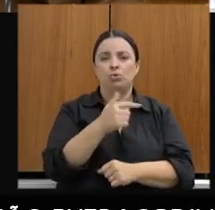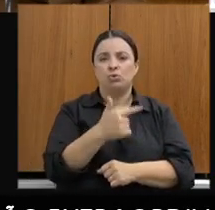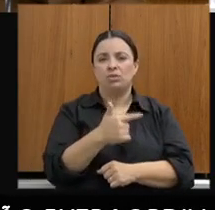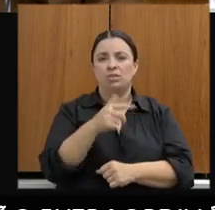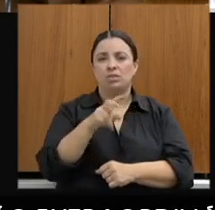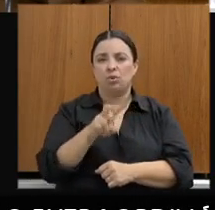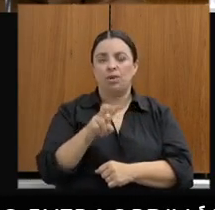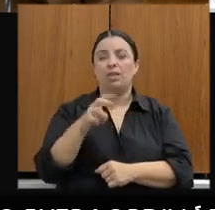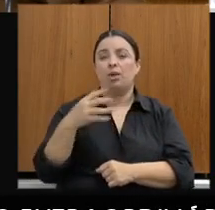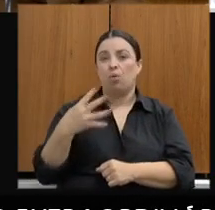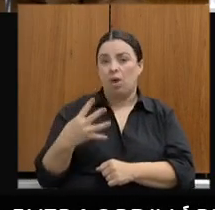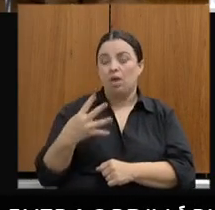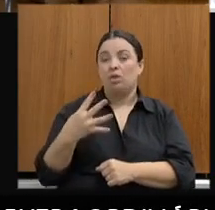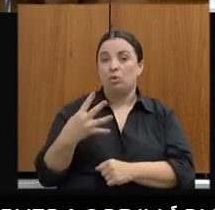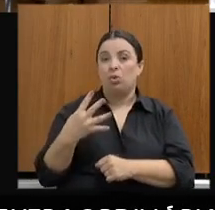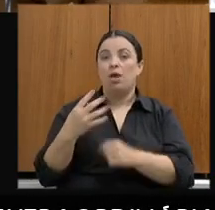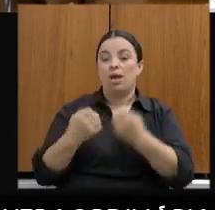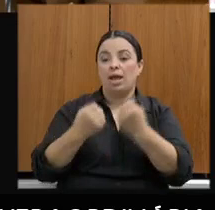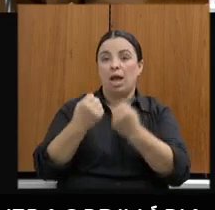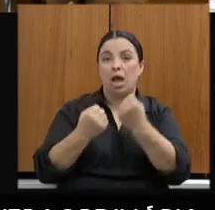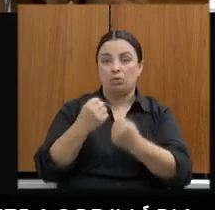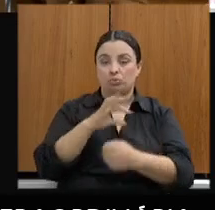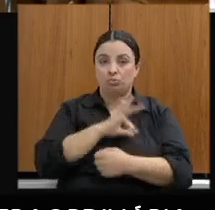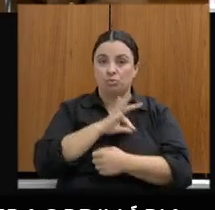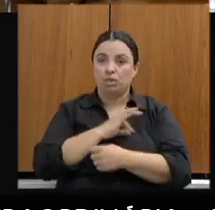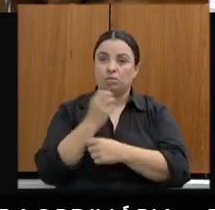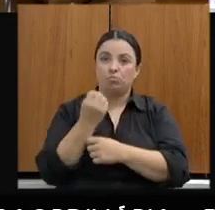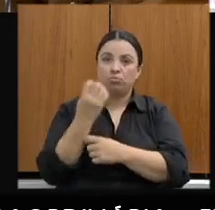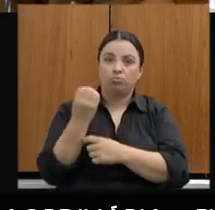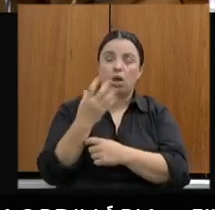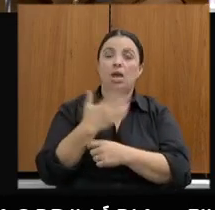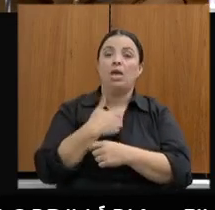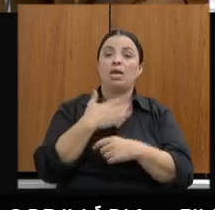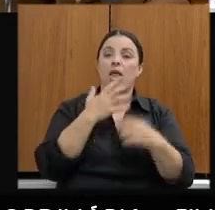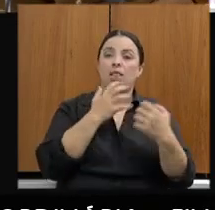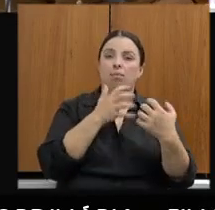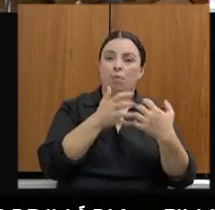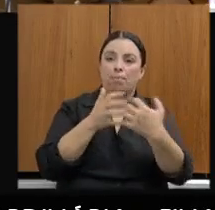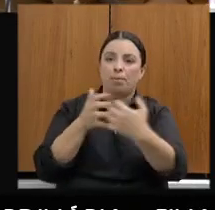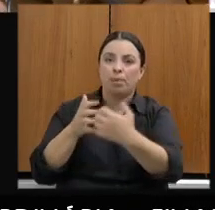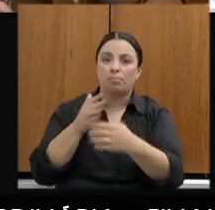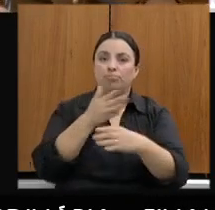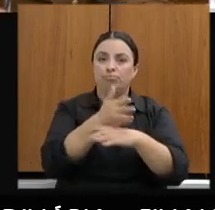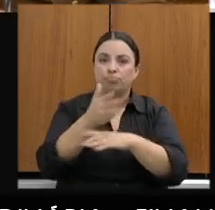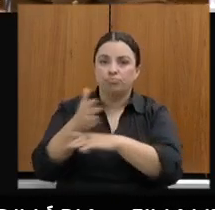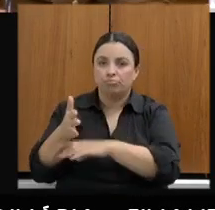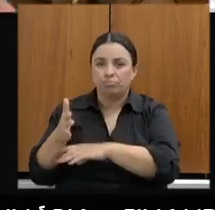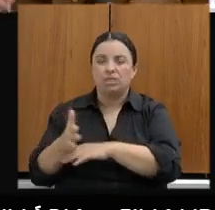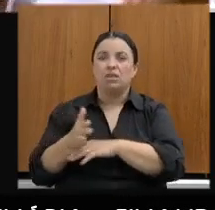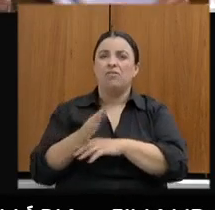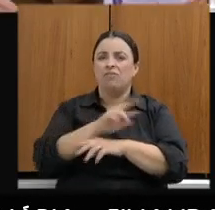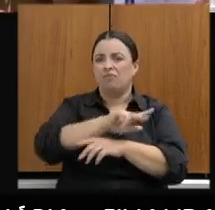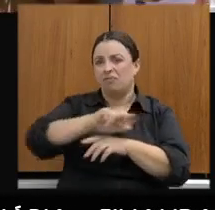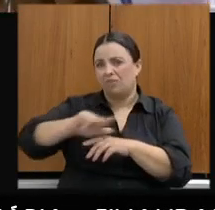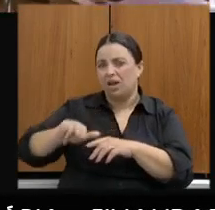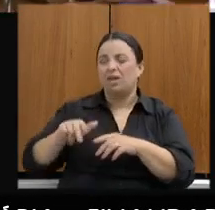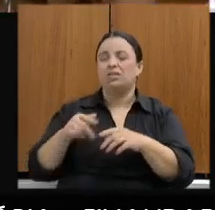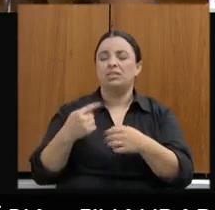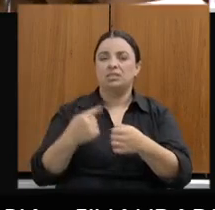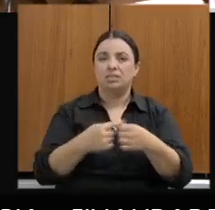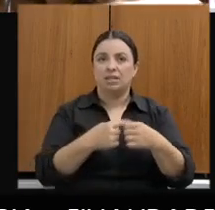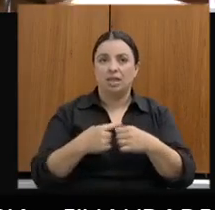que atendeu 669 cidades de médio e pequeno porte que foi um total de investimento na área rural de 127 milhões